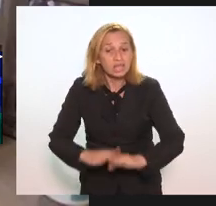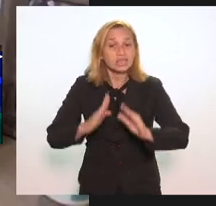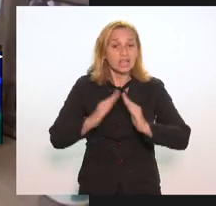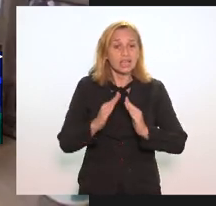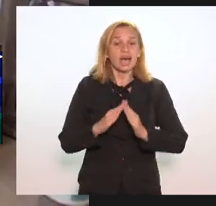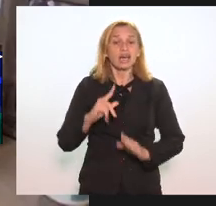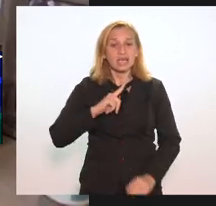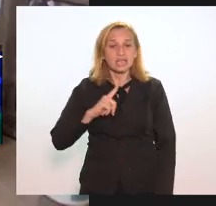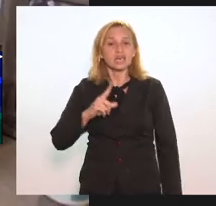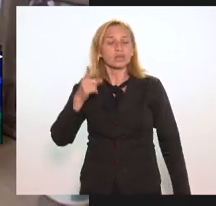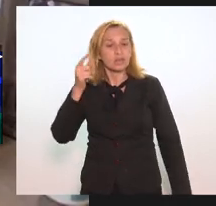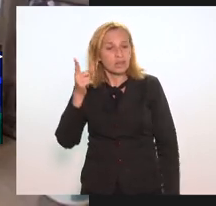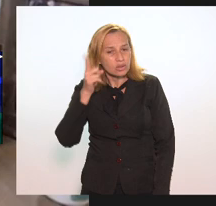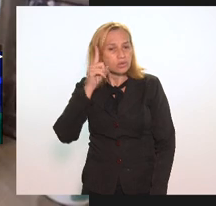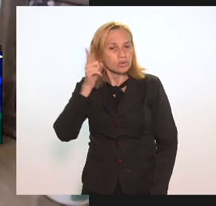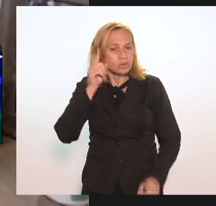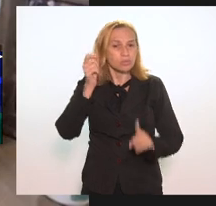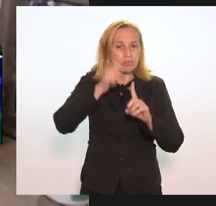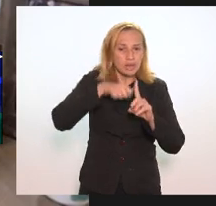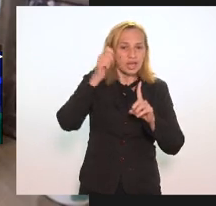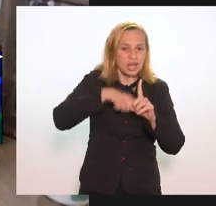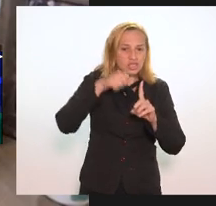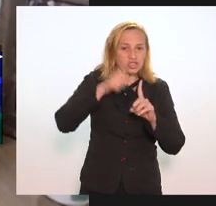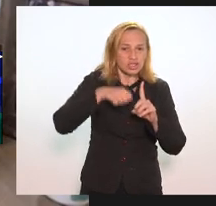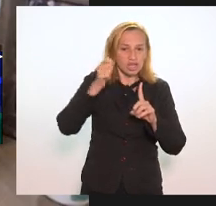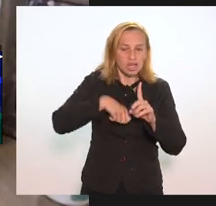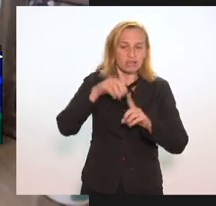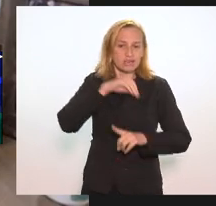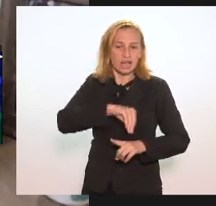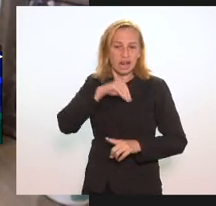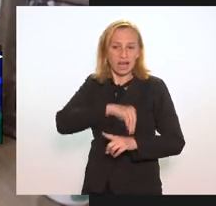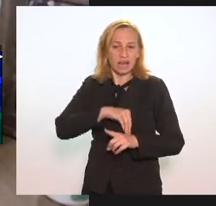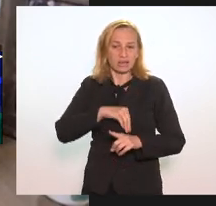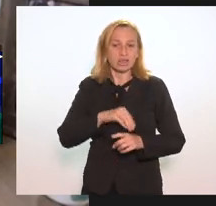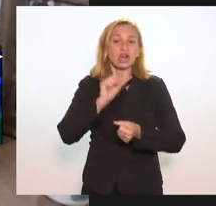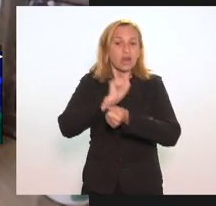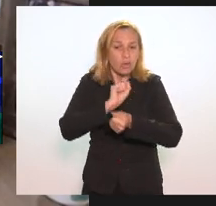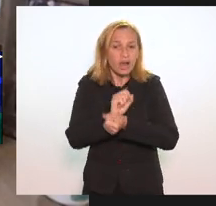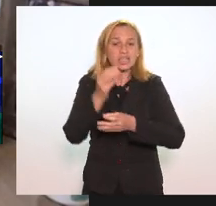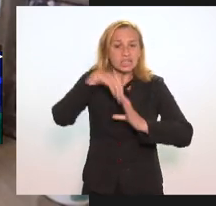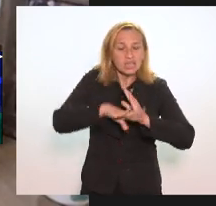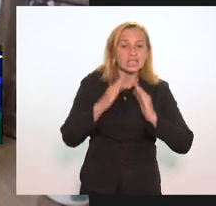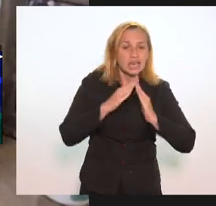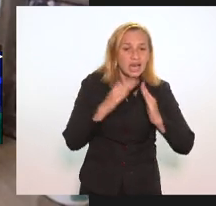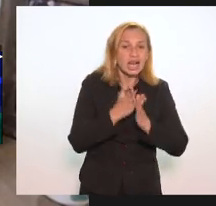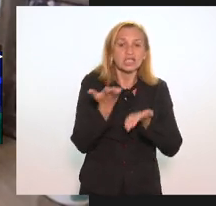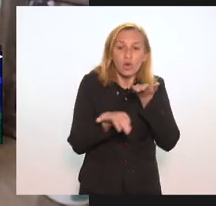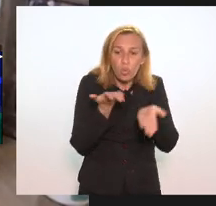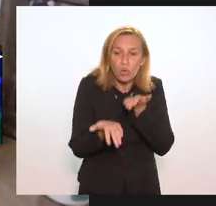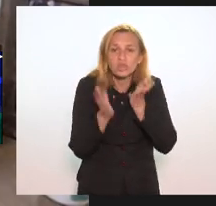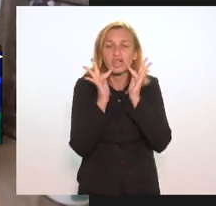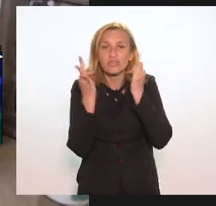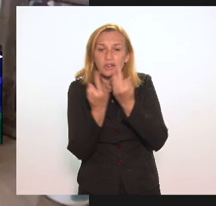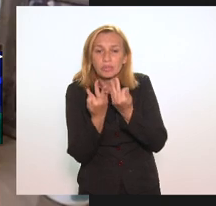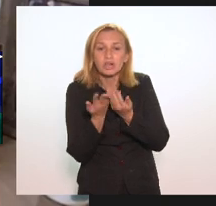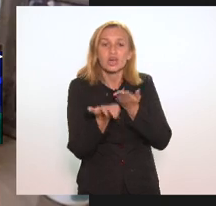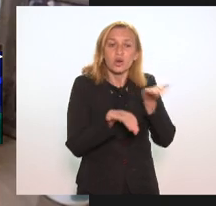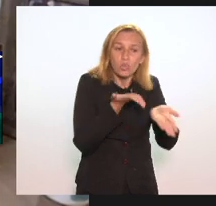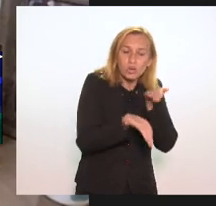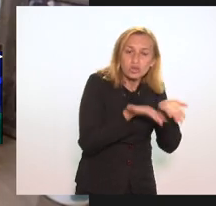dinheiro todo mês procure ficar em casa segura um pouco mais cuide mais da família tem que mais